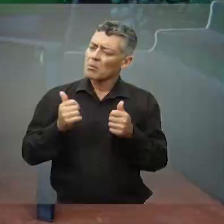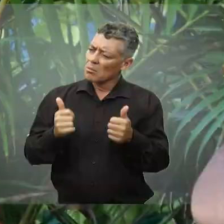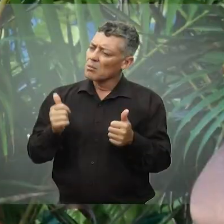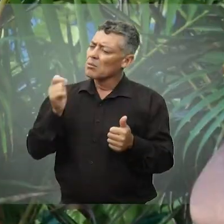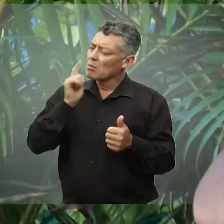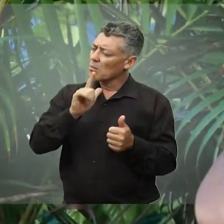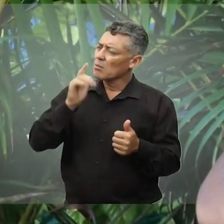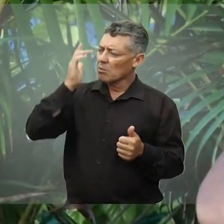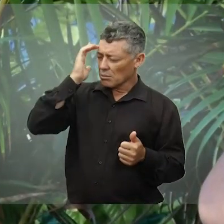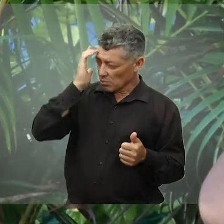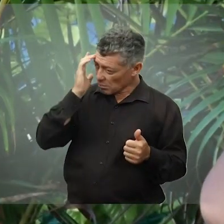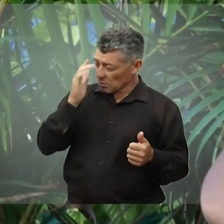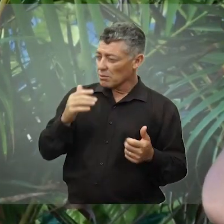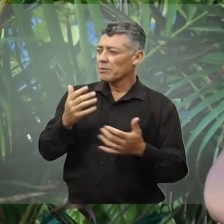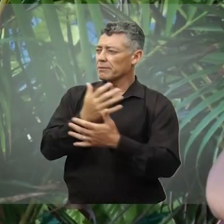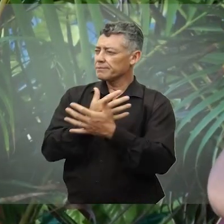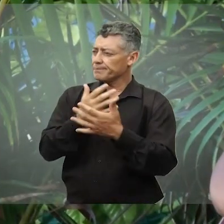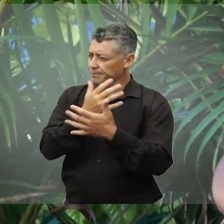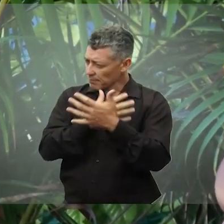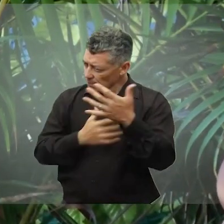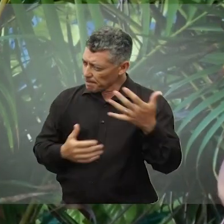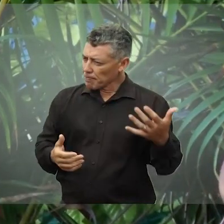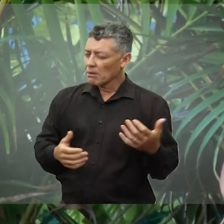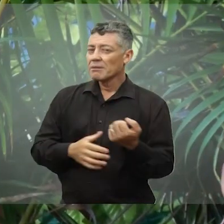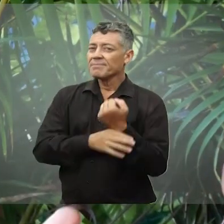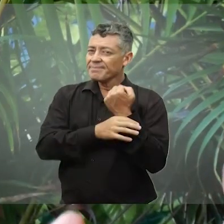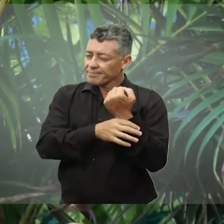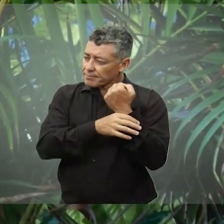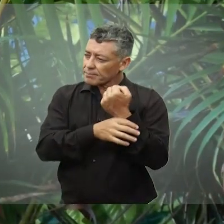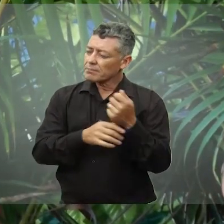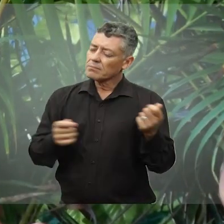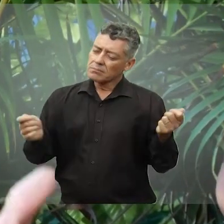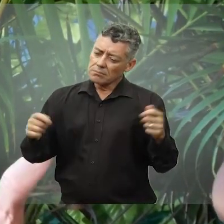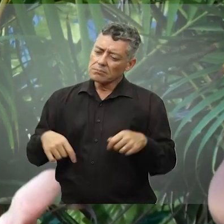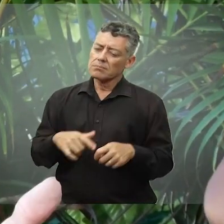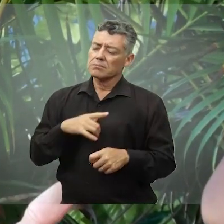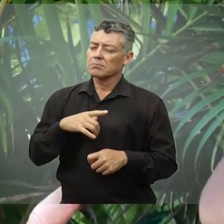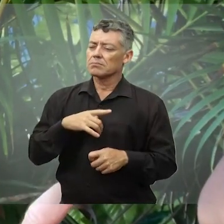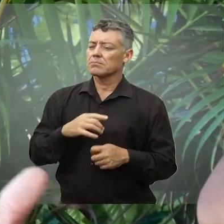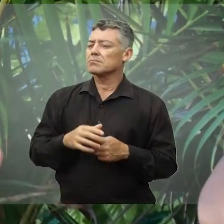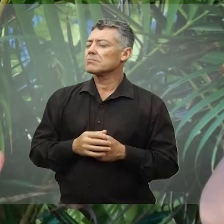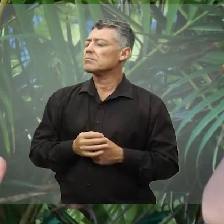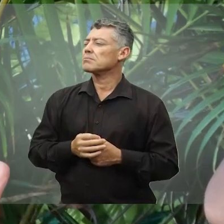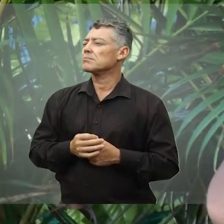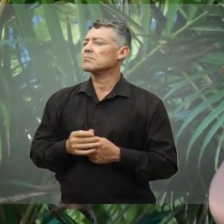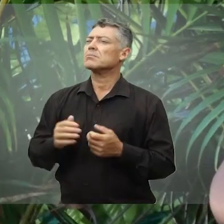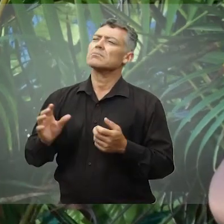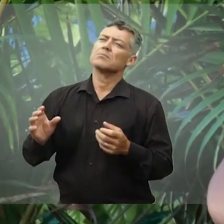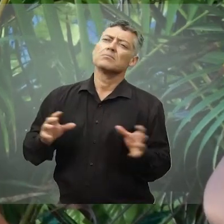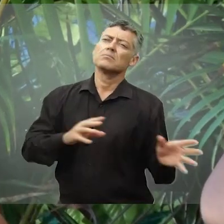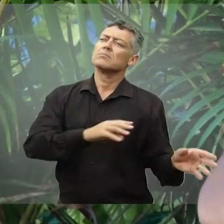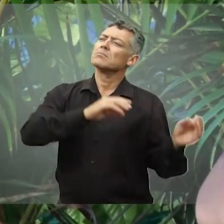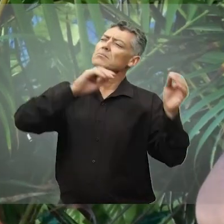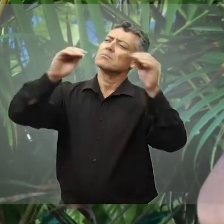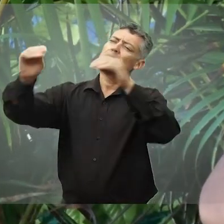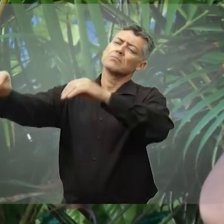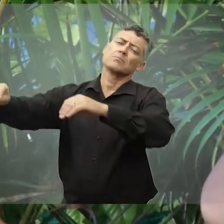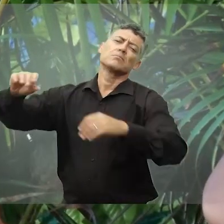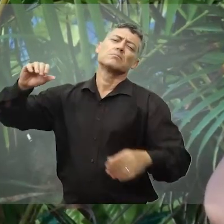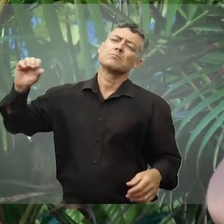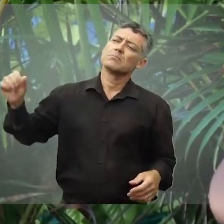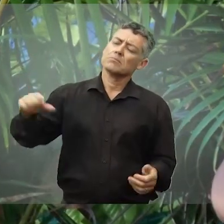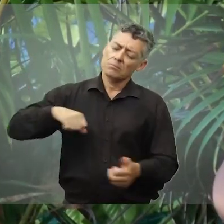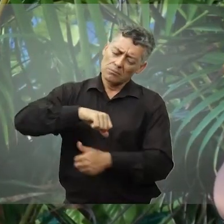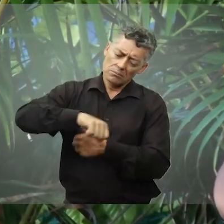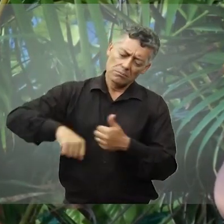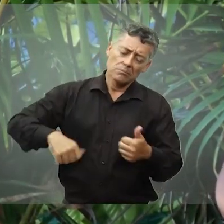acho que a música, esse poder que ela tem, como eu já citei, de transportar, tem também de mudar